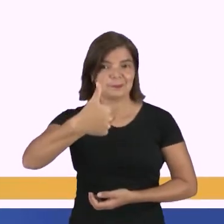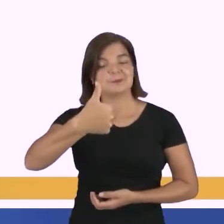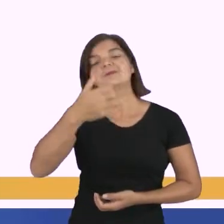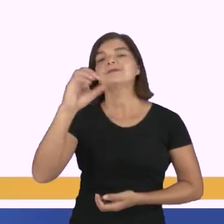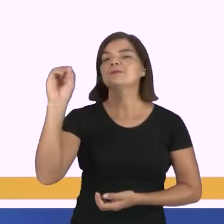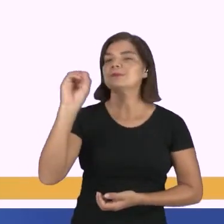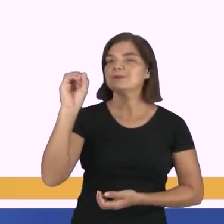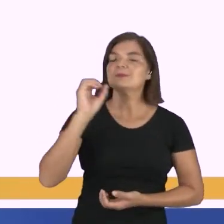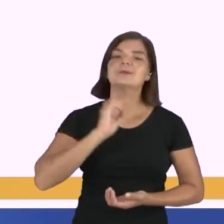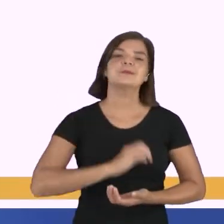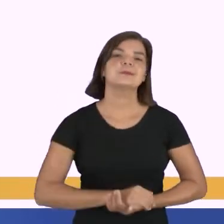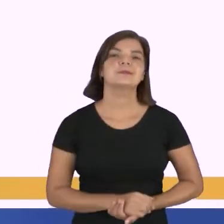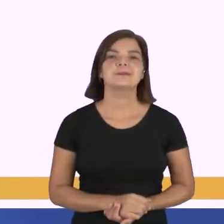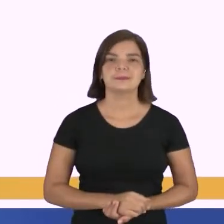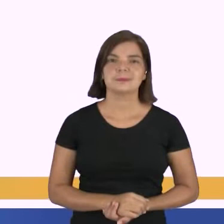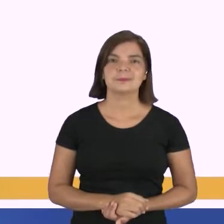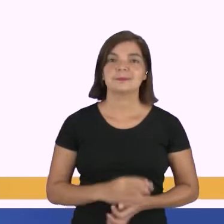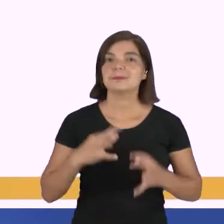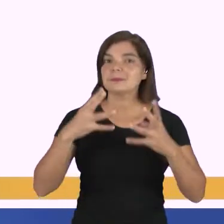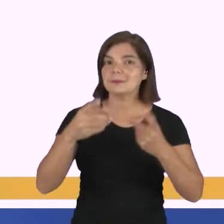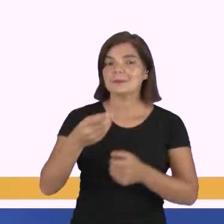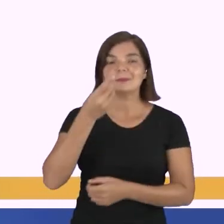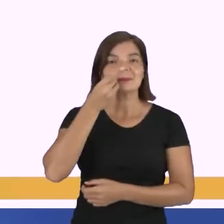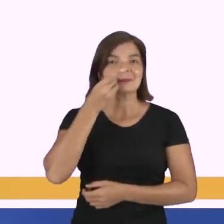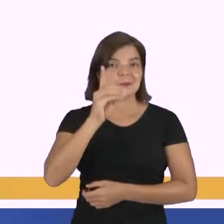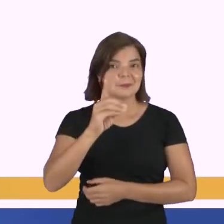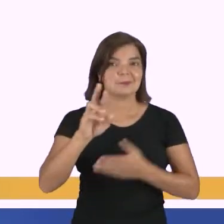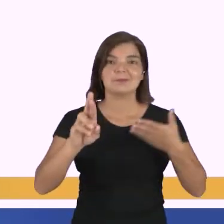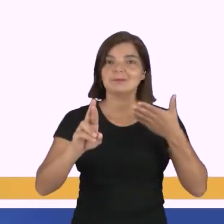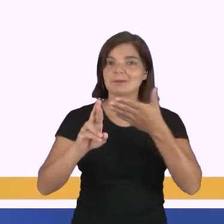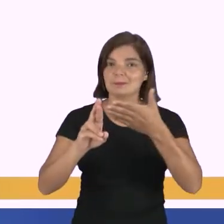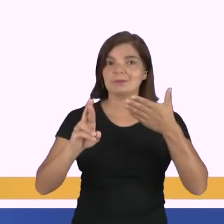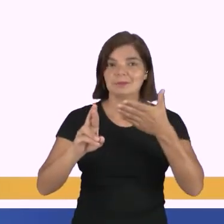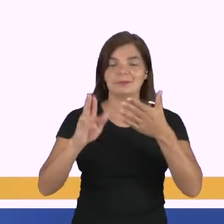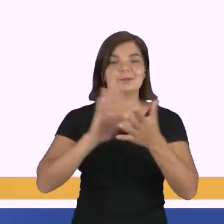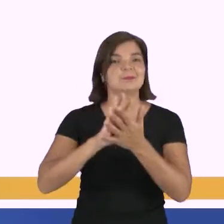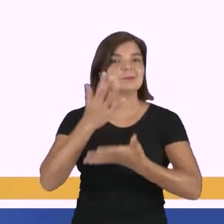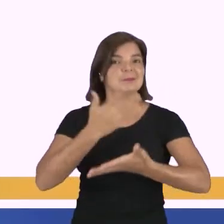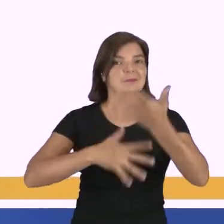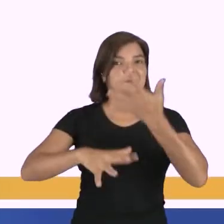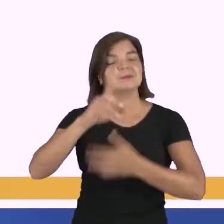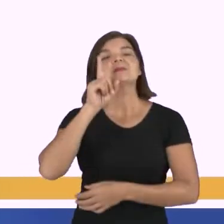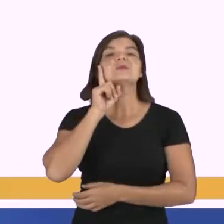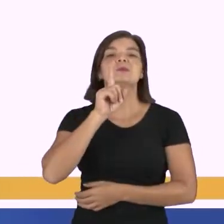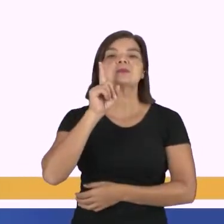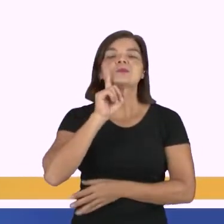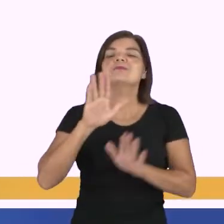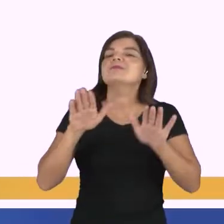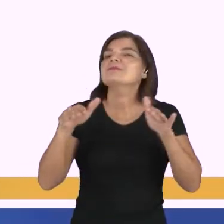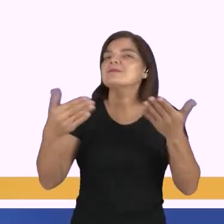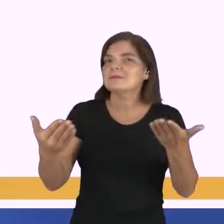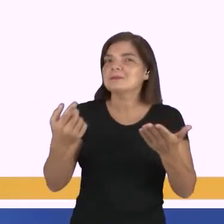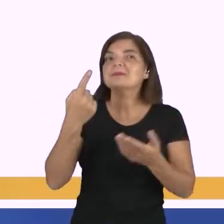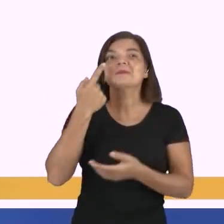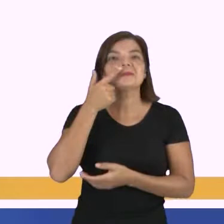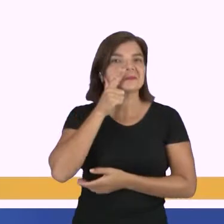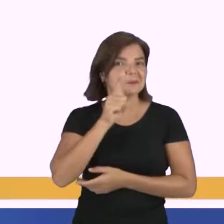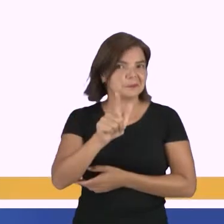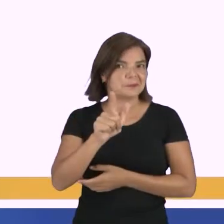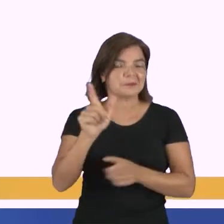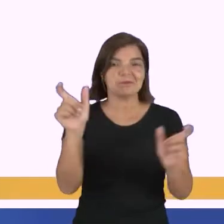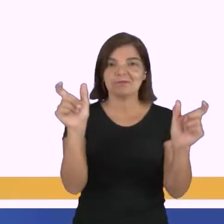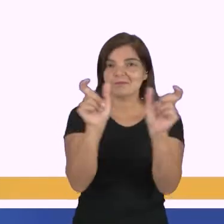31st, 31 de outubro. Todas as datas se referem à celebração americana, tá, pessoal? E aí, conseguiram estabelecer